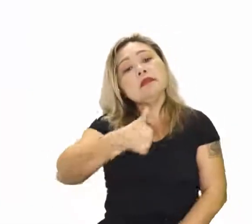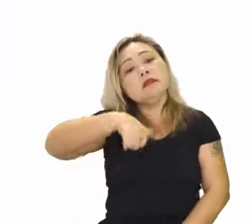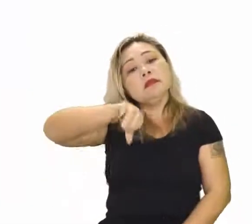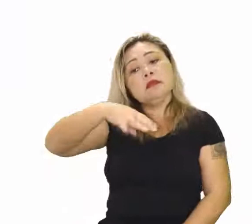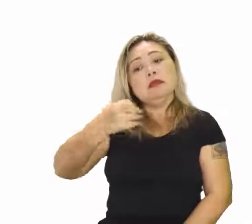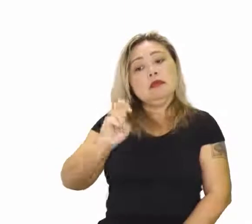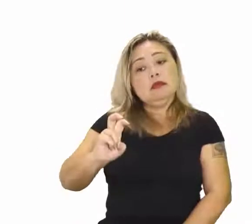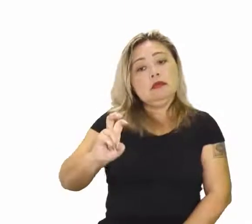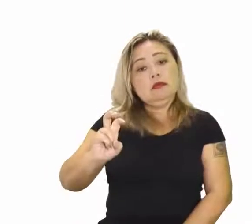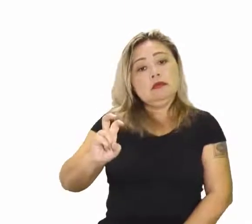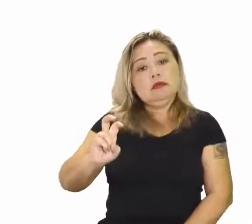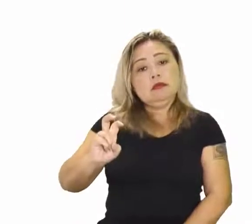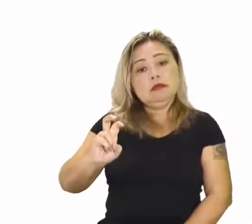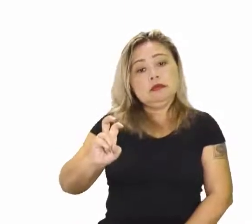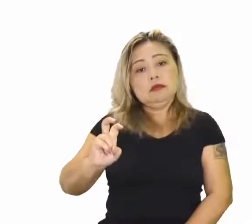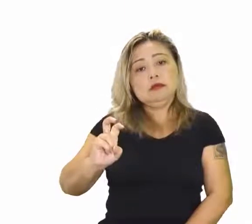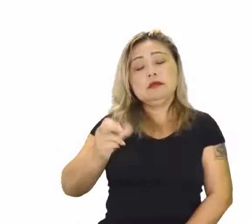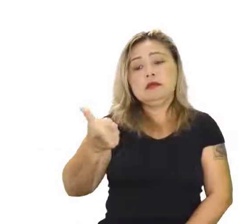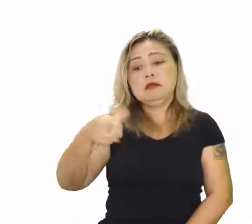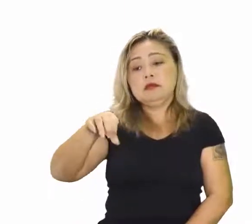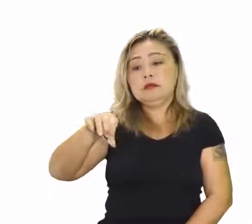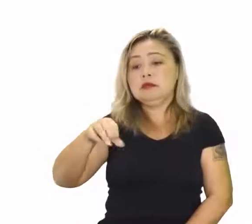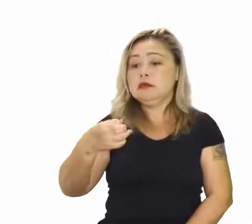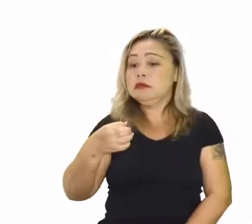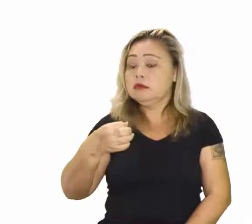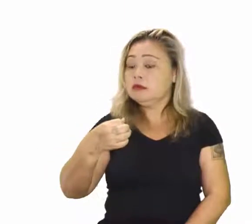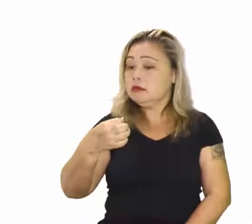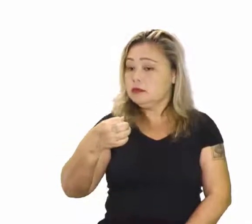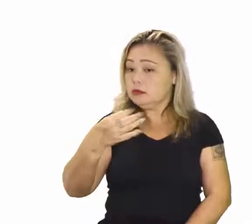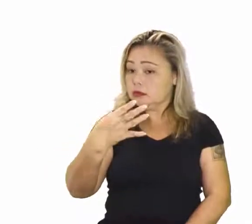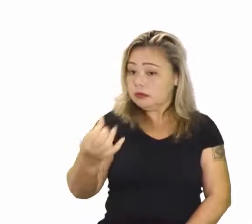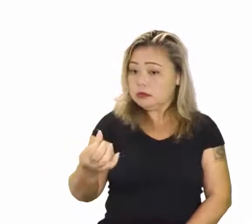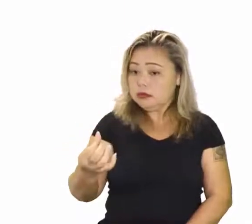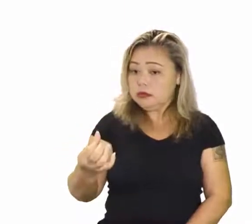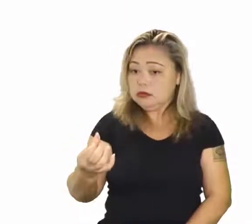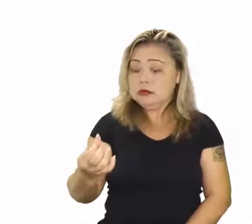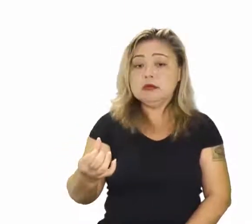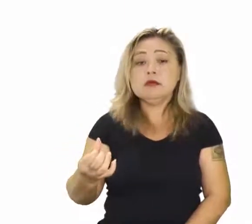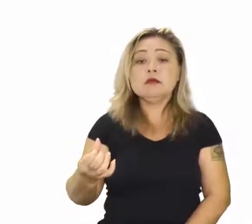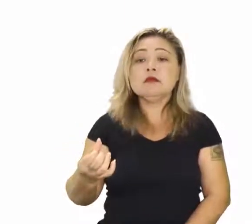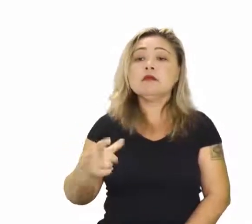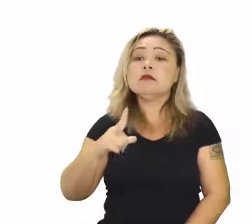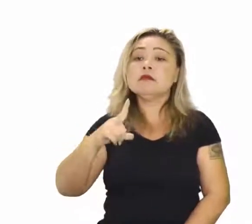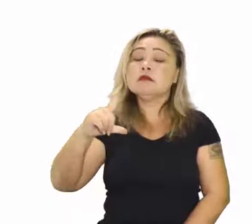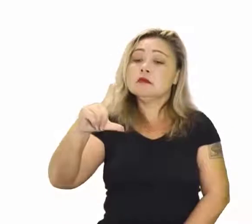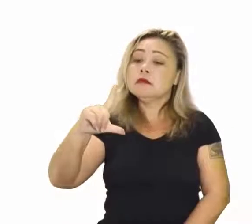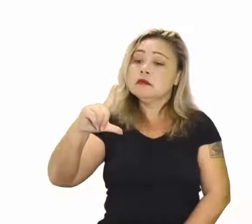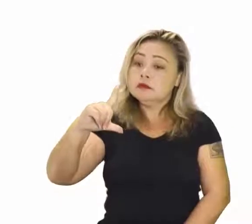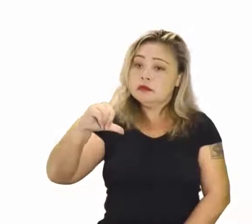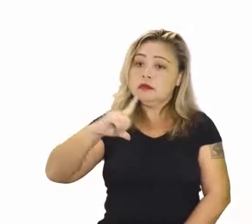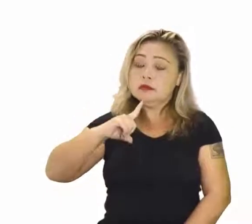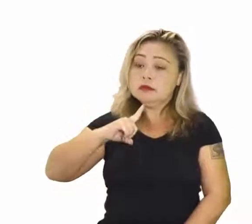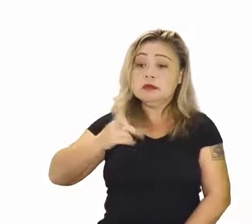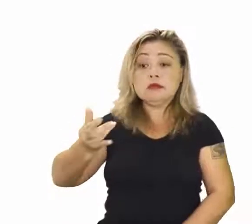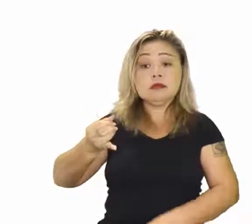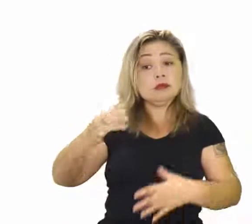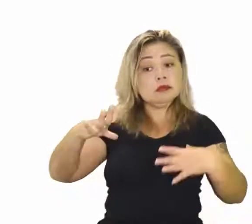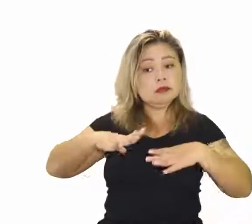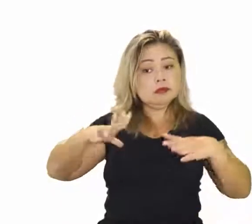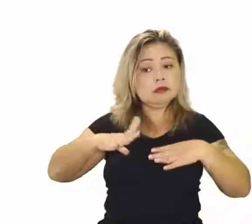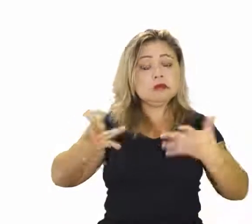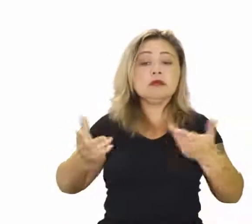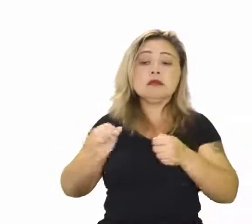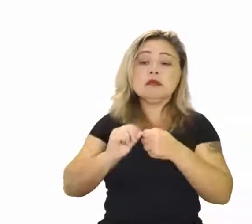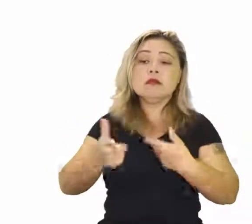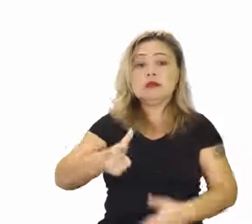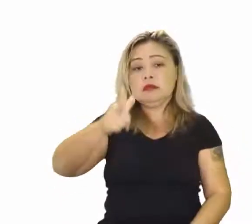1945 e 1946. Instalou-se na cidade alemã de Nuremberg